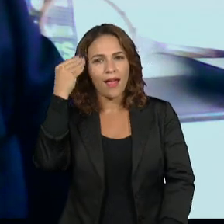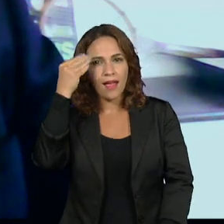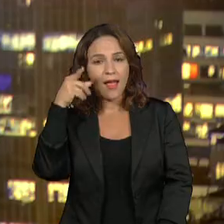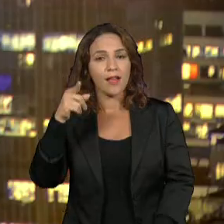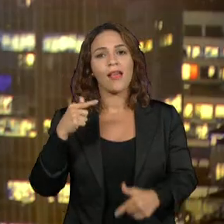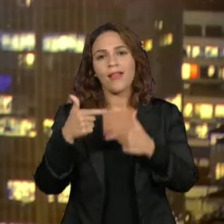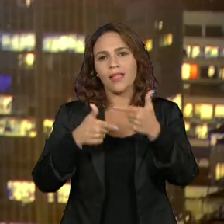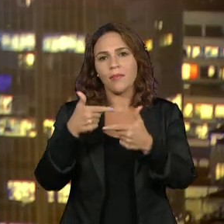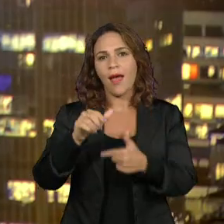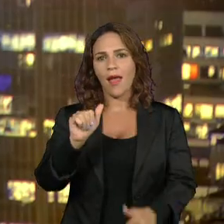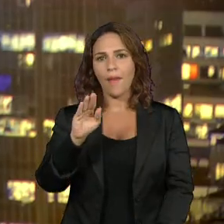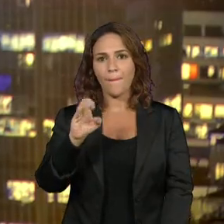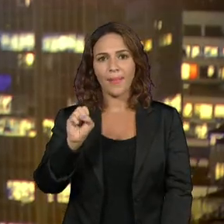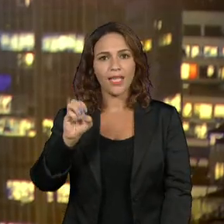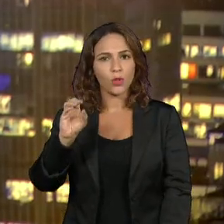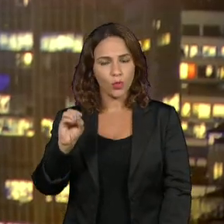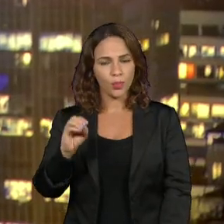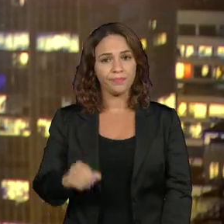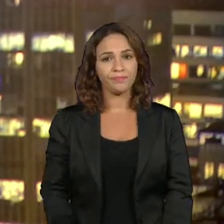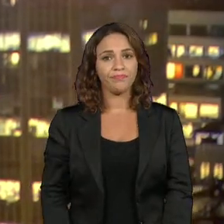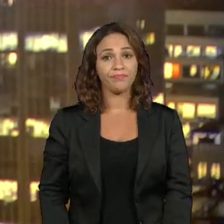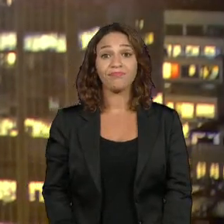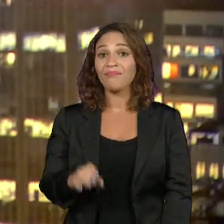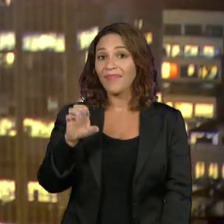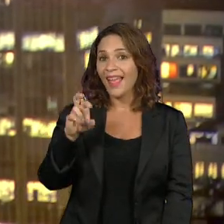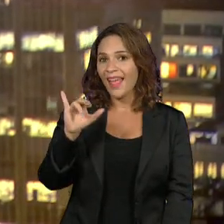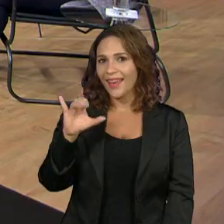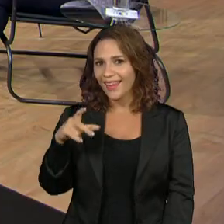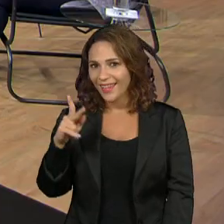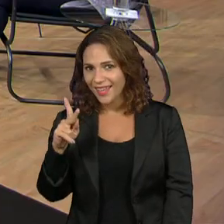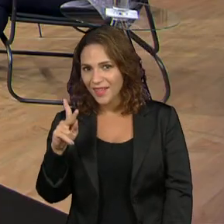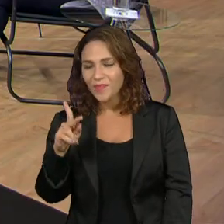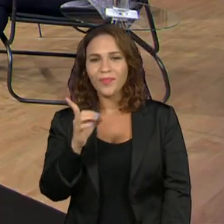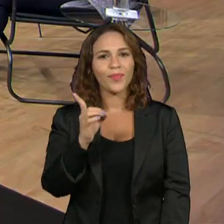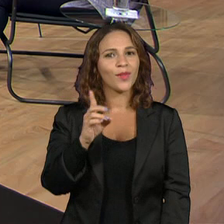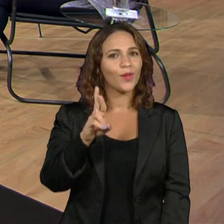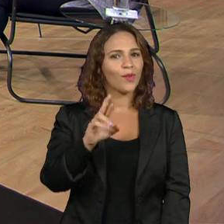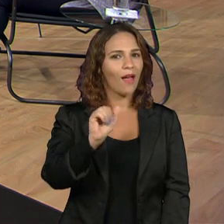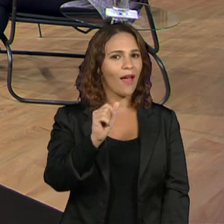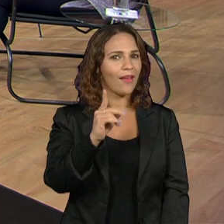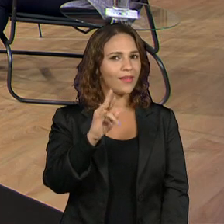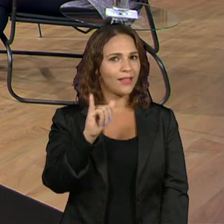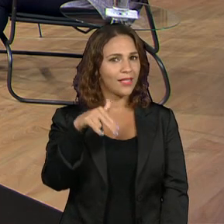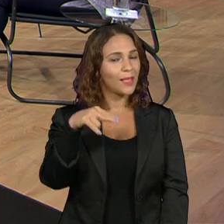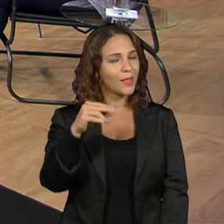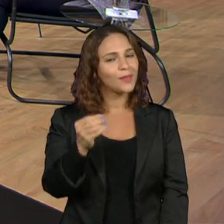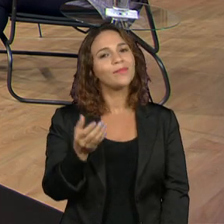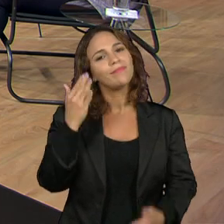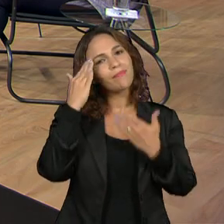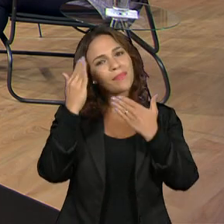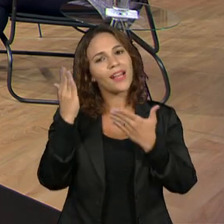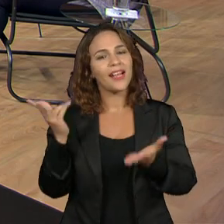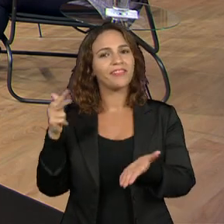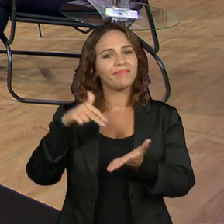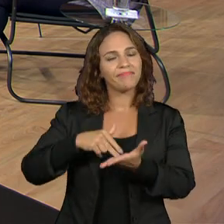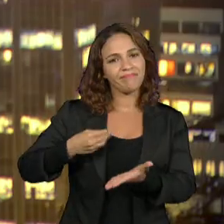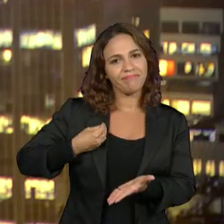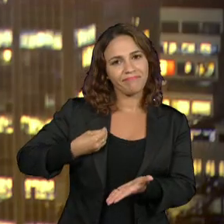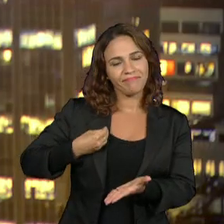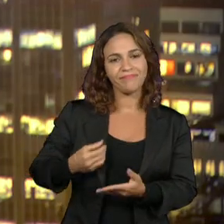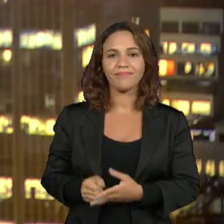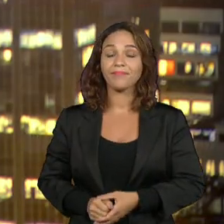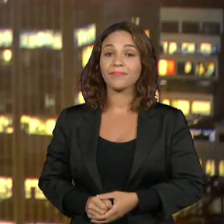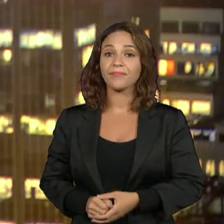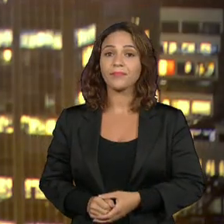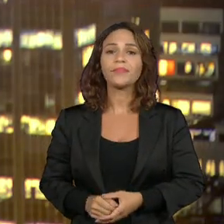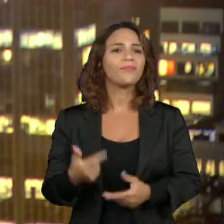Síndrome Metabólica. Eric, Gabriele, doutor Adriano, obrigada por estarem aqui hoje com a gente. Obrigado, eu que agradeço. Nós